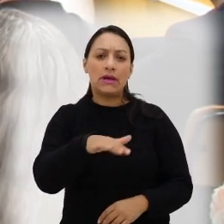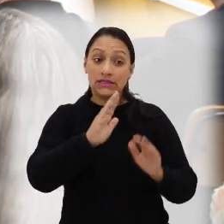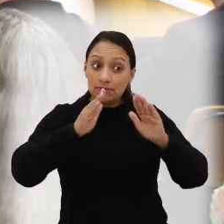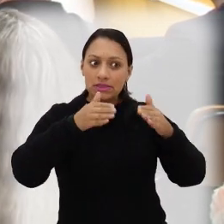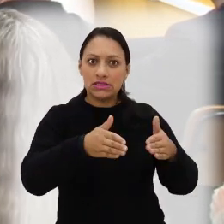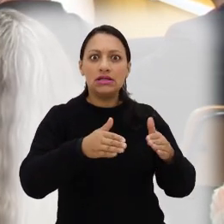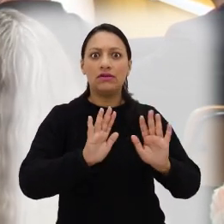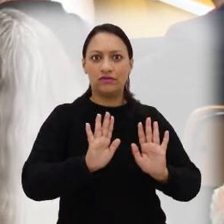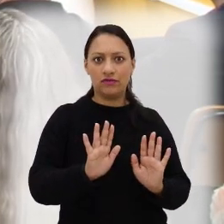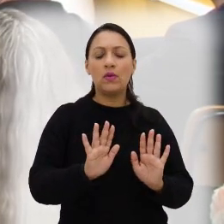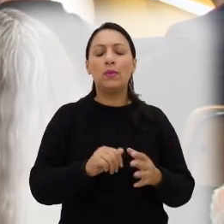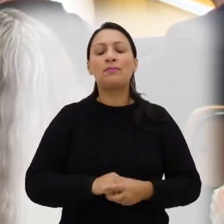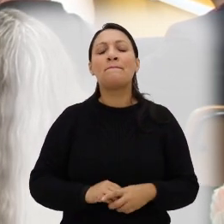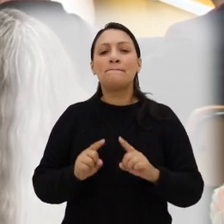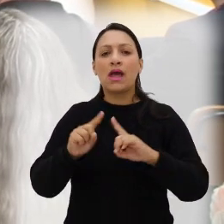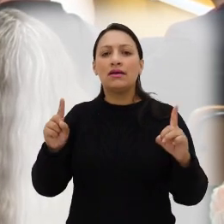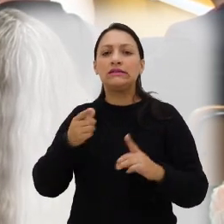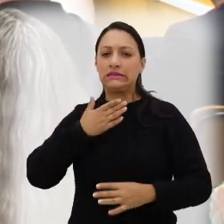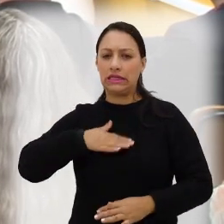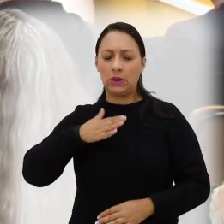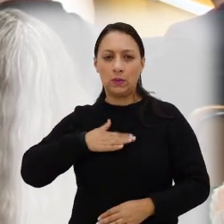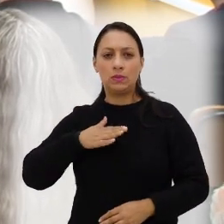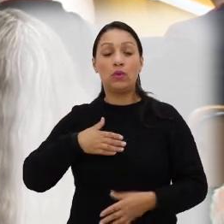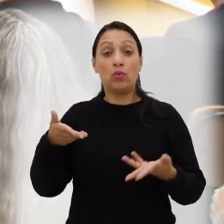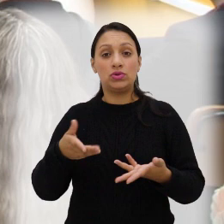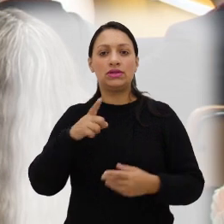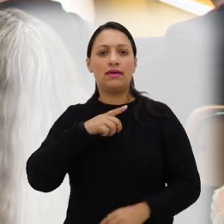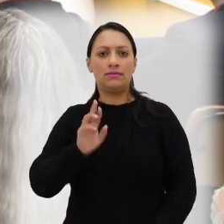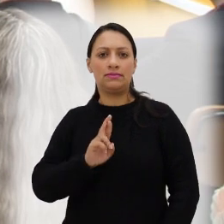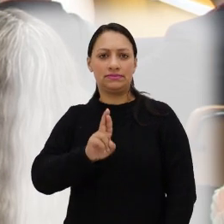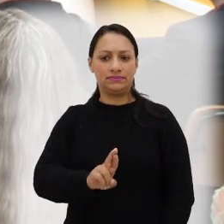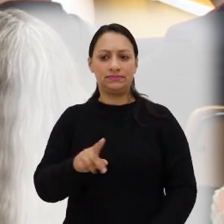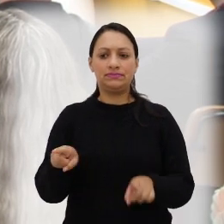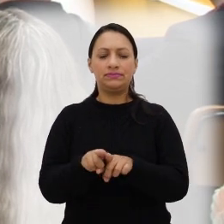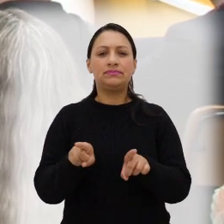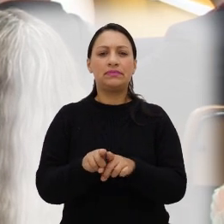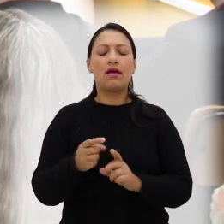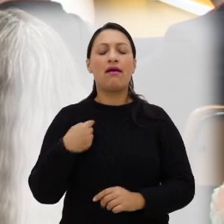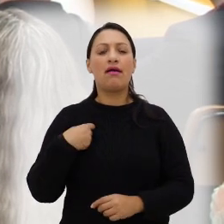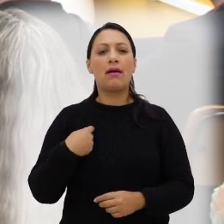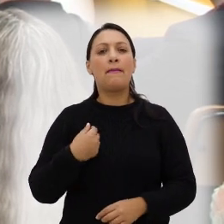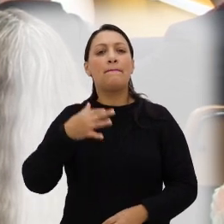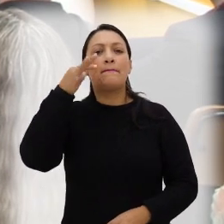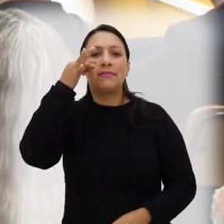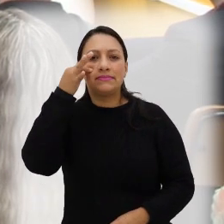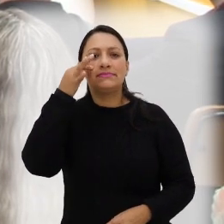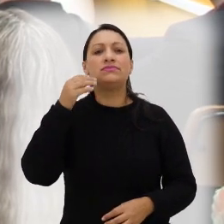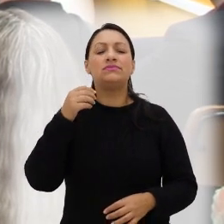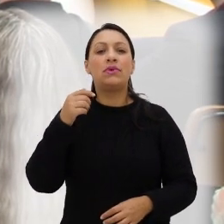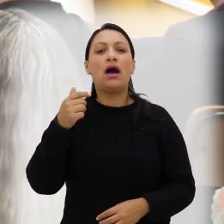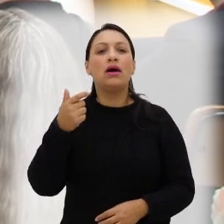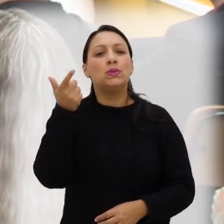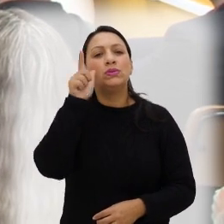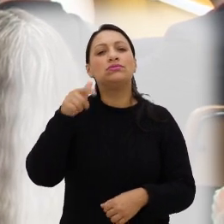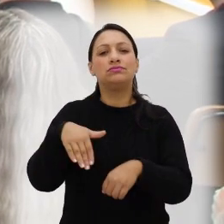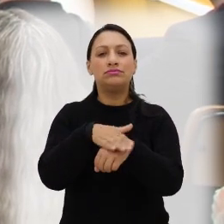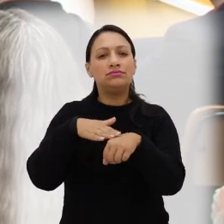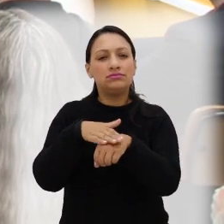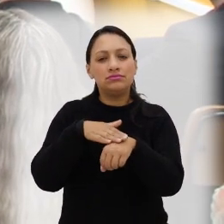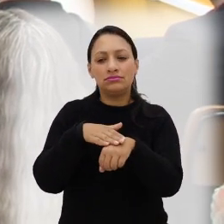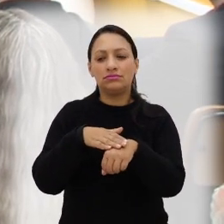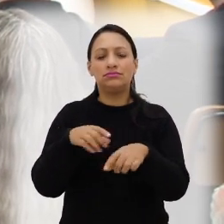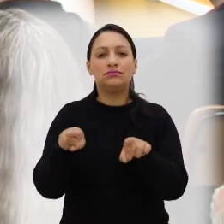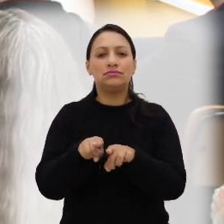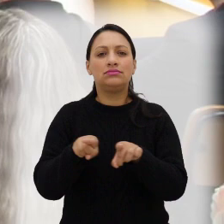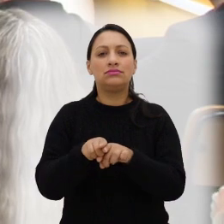Então, fiquem tranquilos. Mas hoje a gente tem alguns representantes do pessoal aqui para a gente realmente conversar. Pessoal da